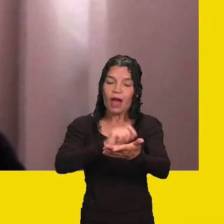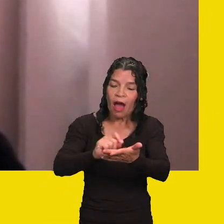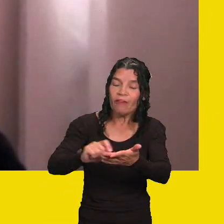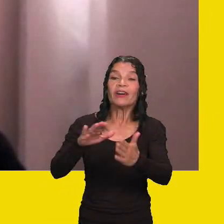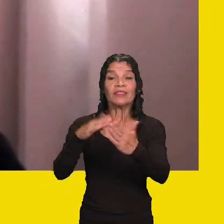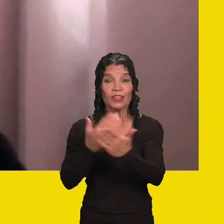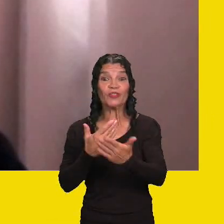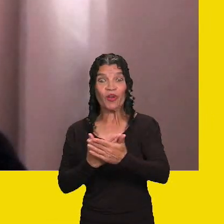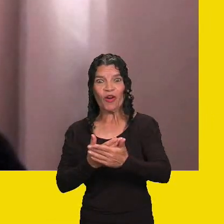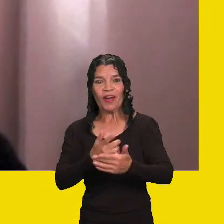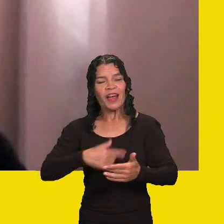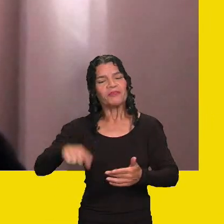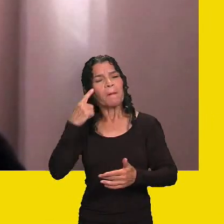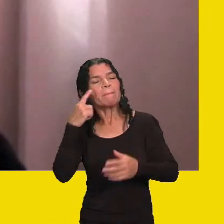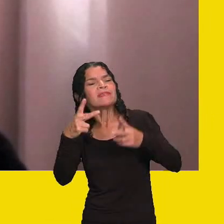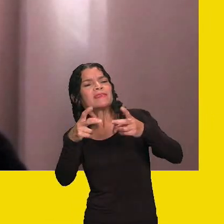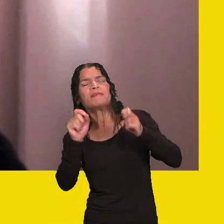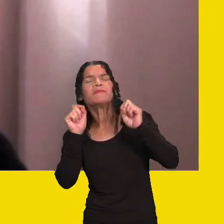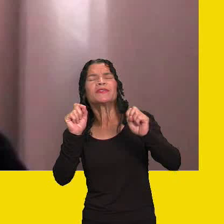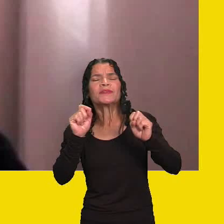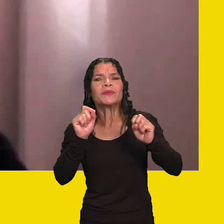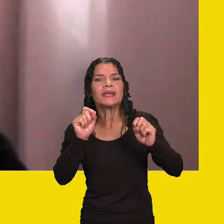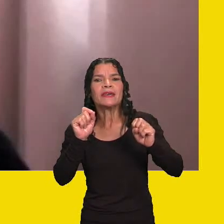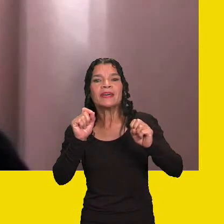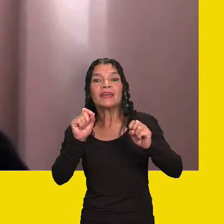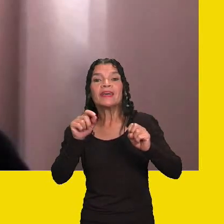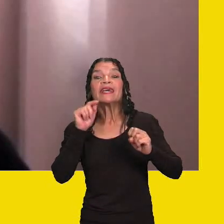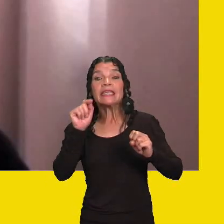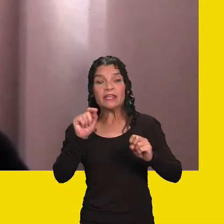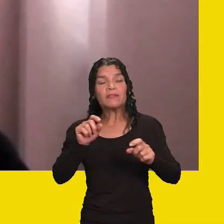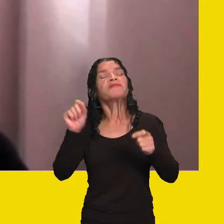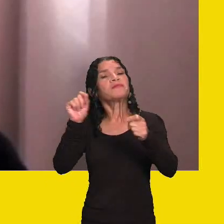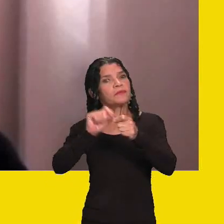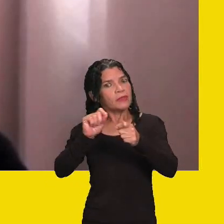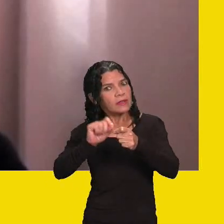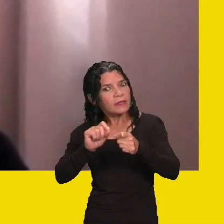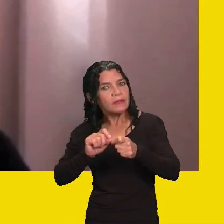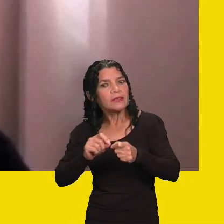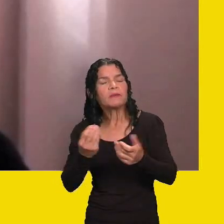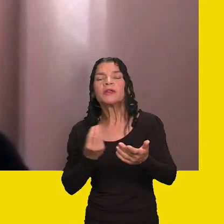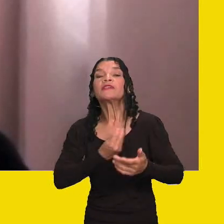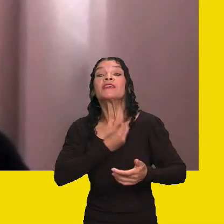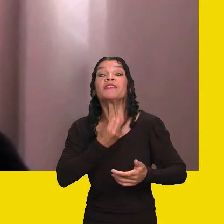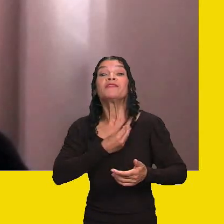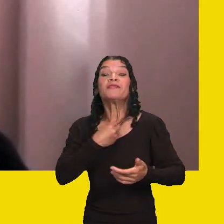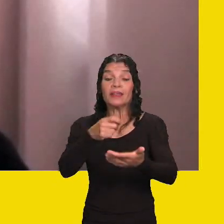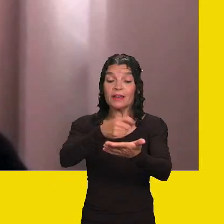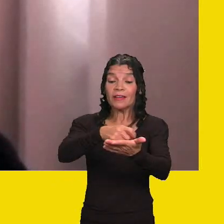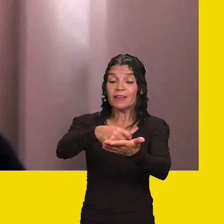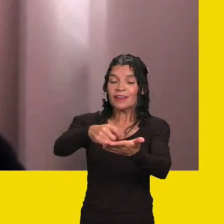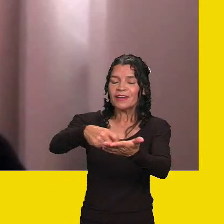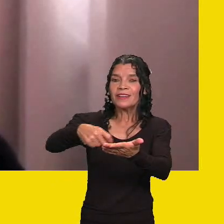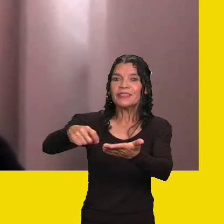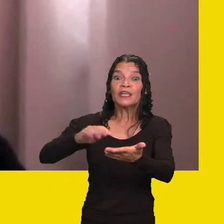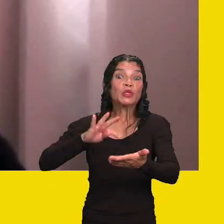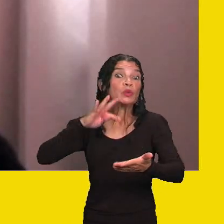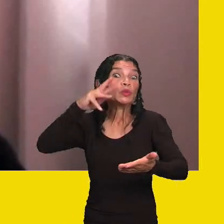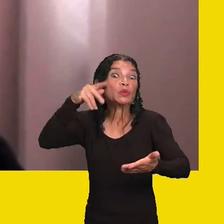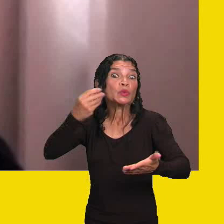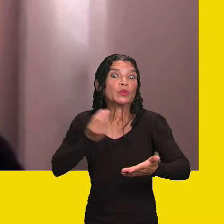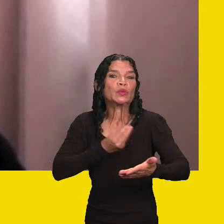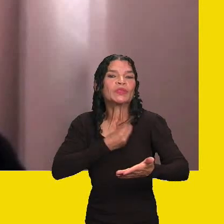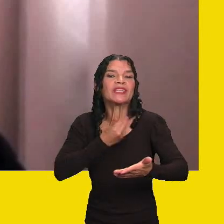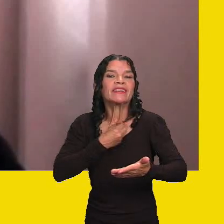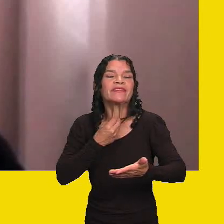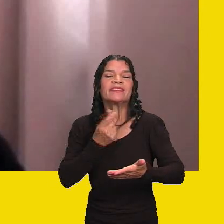né? Então, assim, a gente foi percebendo que além daquilo que eles de fato viviam, foi registrado também ali situações que eles queriam que